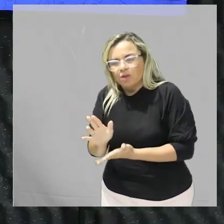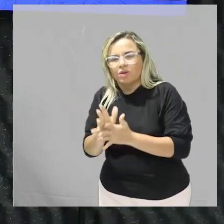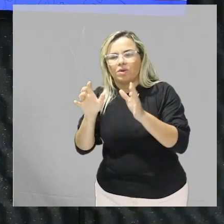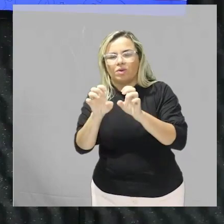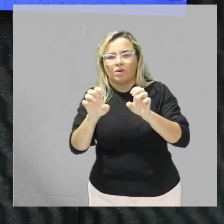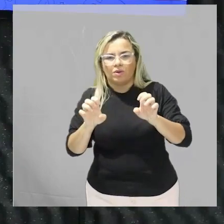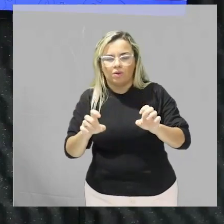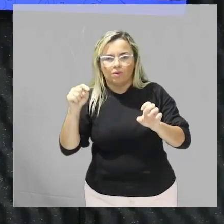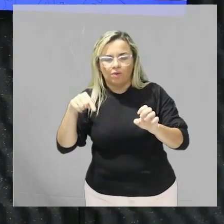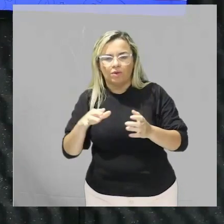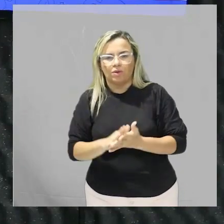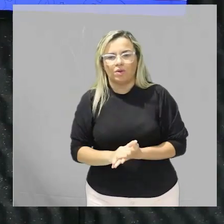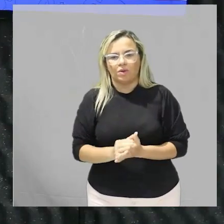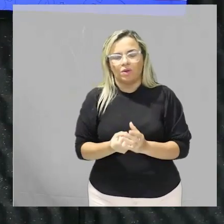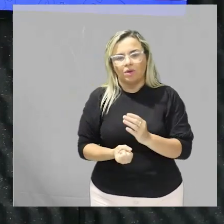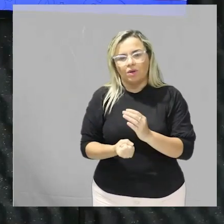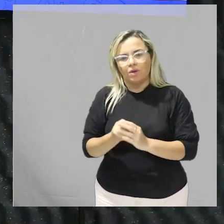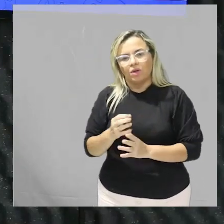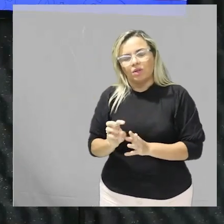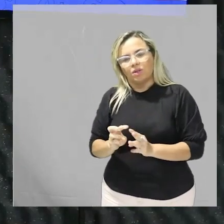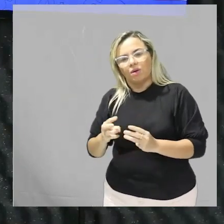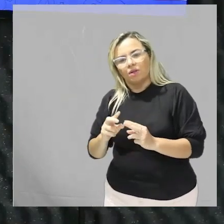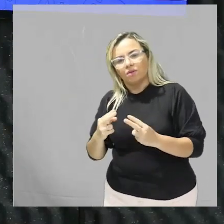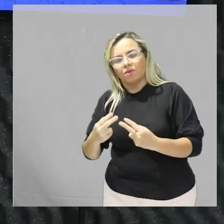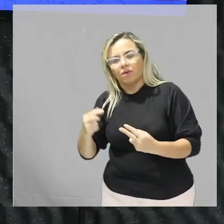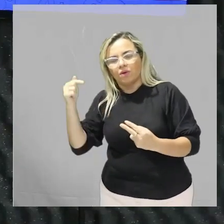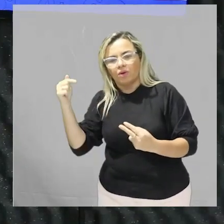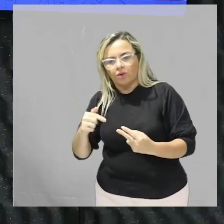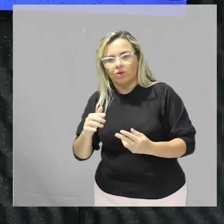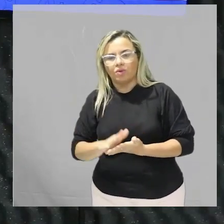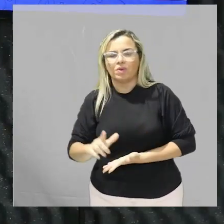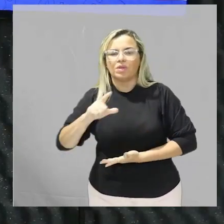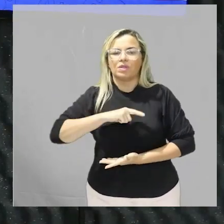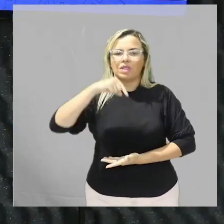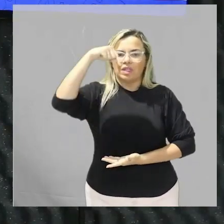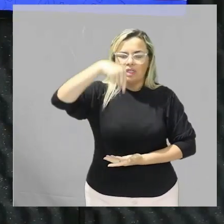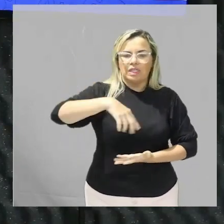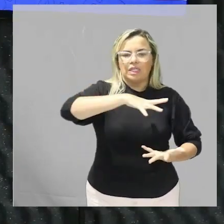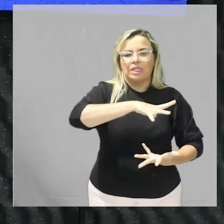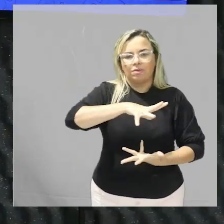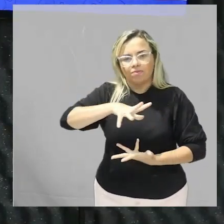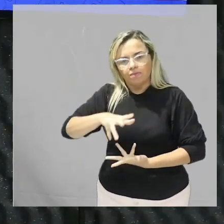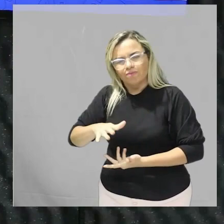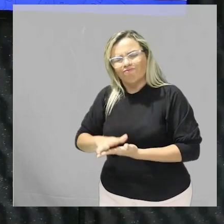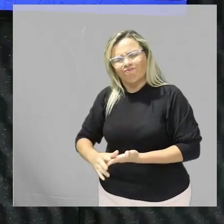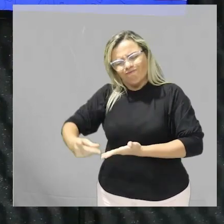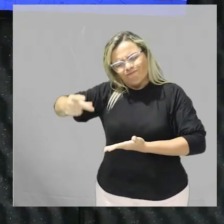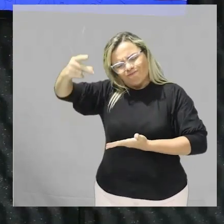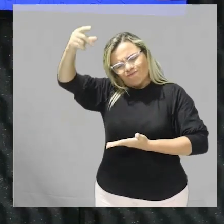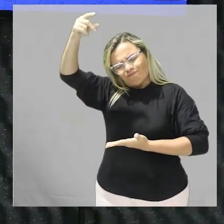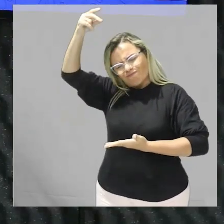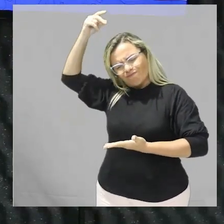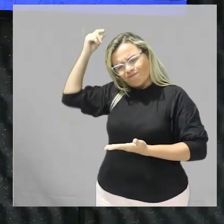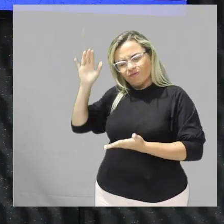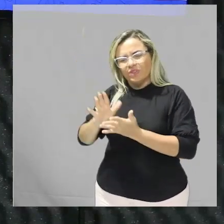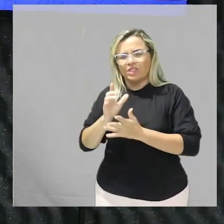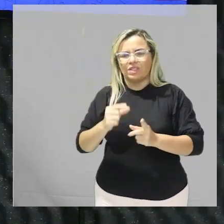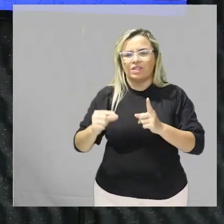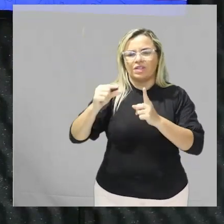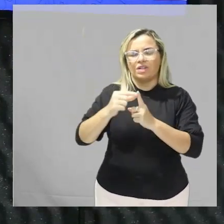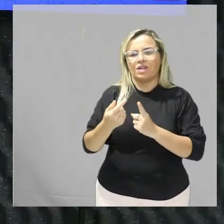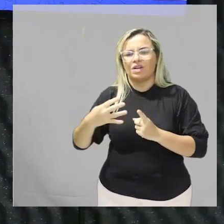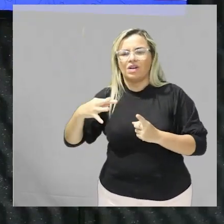estrutura que forma a matéria. Lógico que, bem antigamente, essa palavra átomo,